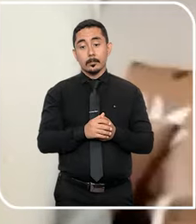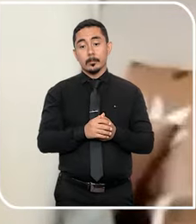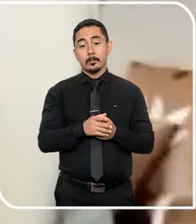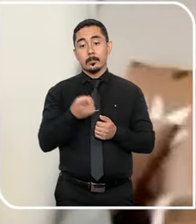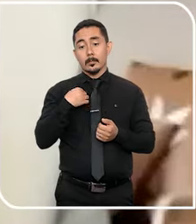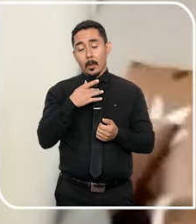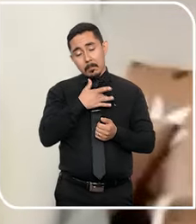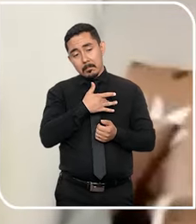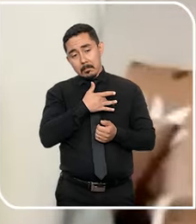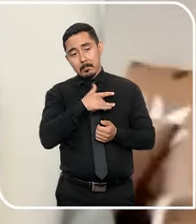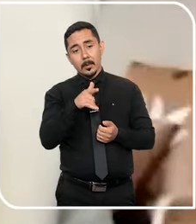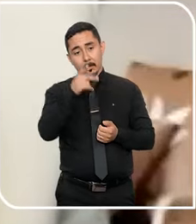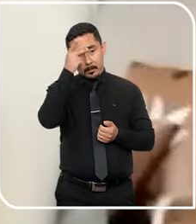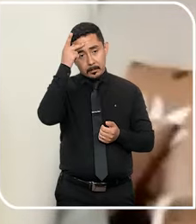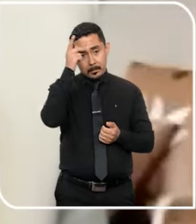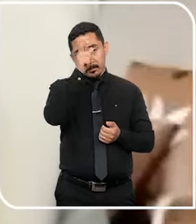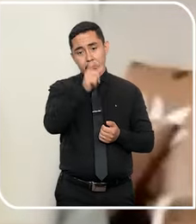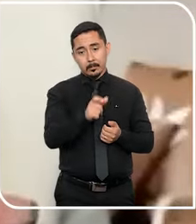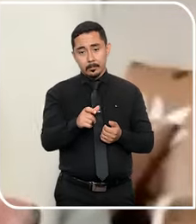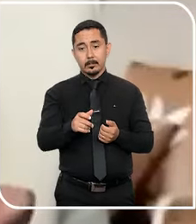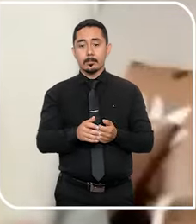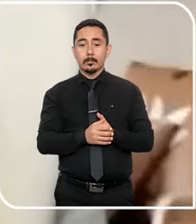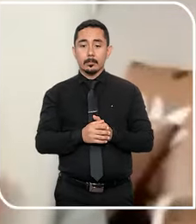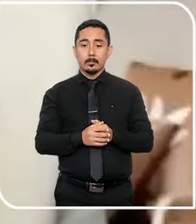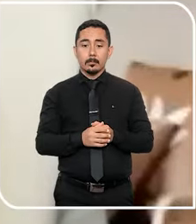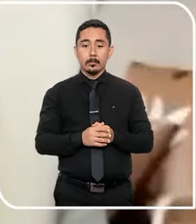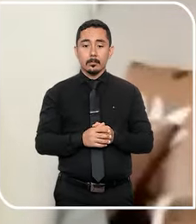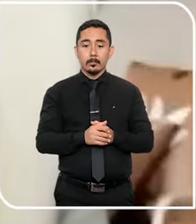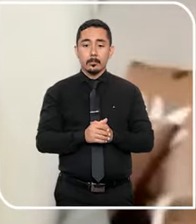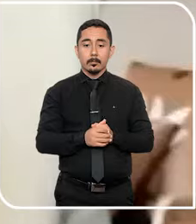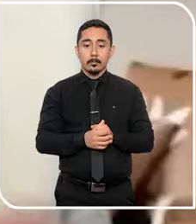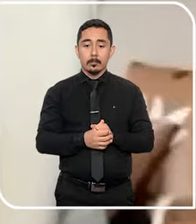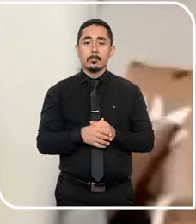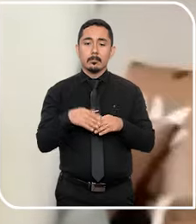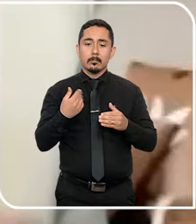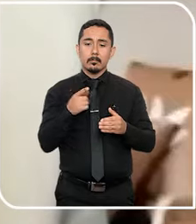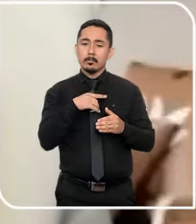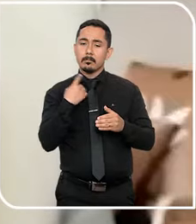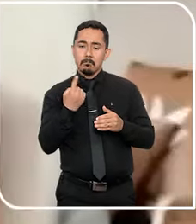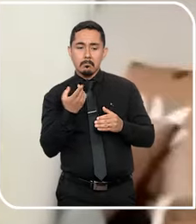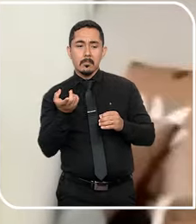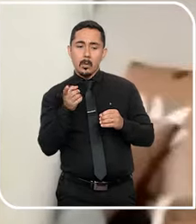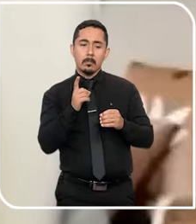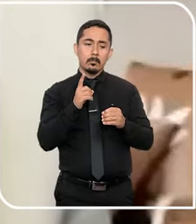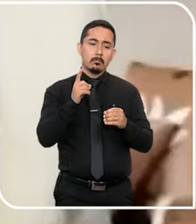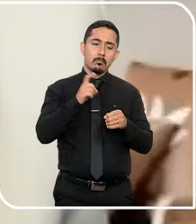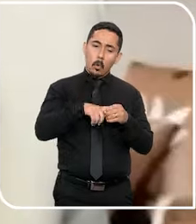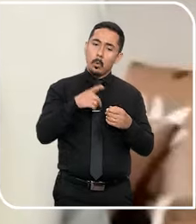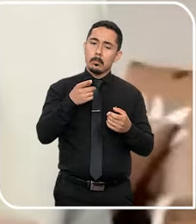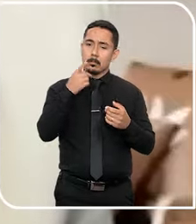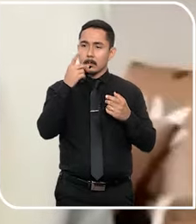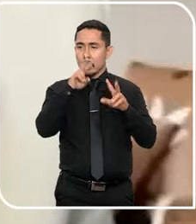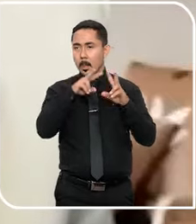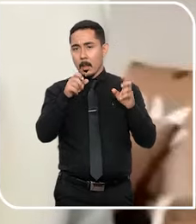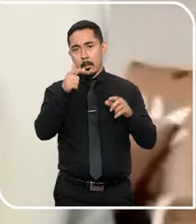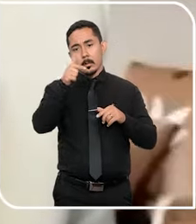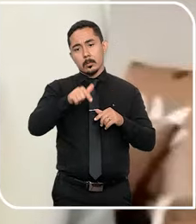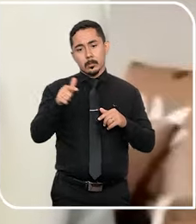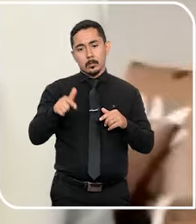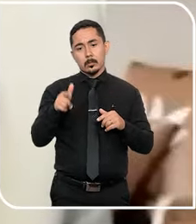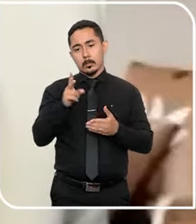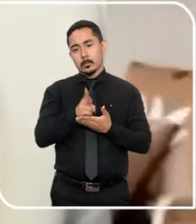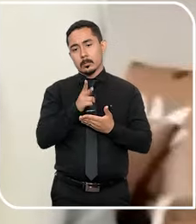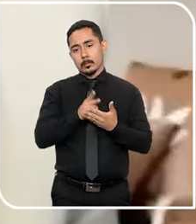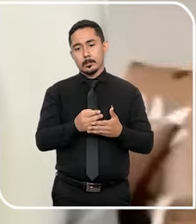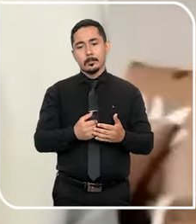tinha enfim que eu tinha sentido pena dessa pessoa eh e aí a gente retoma vários assuntos dessa forma